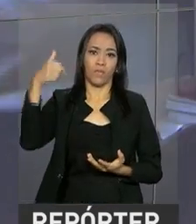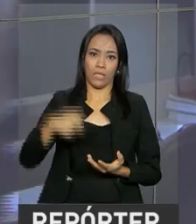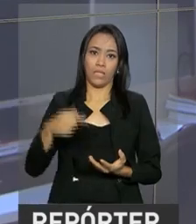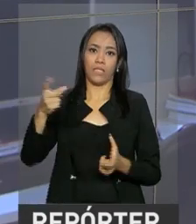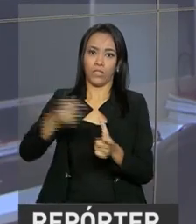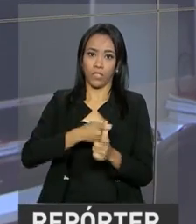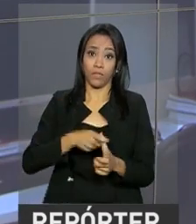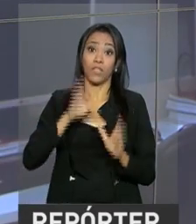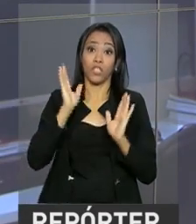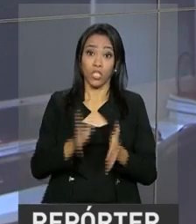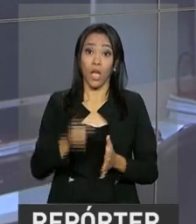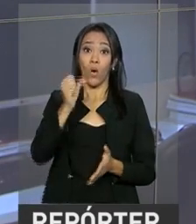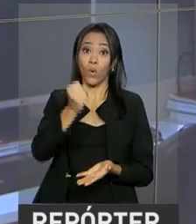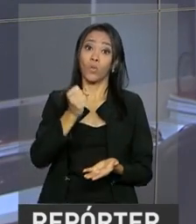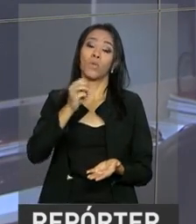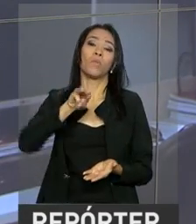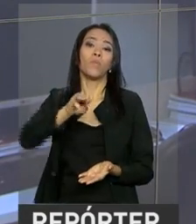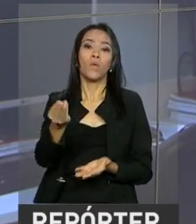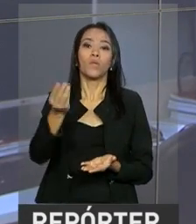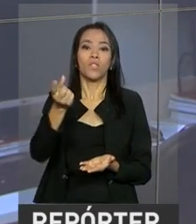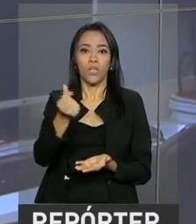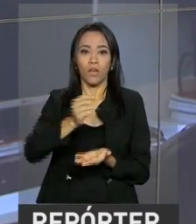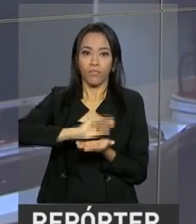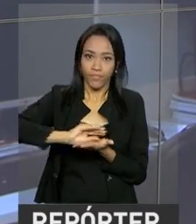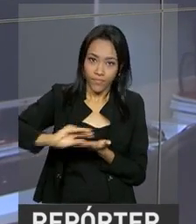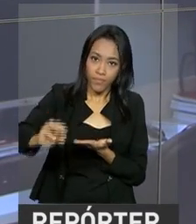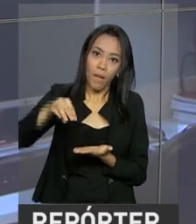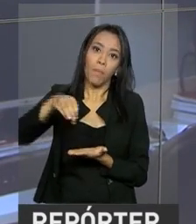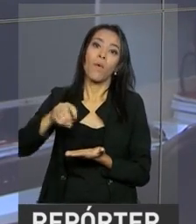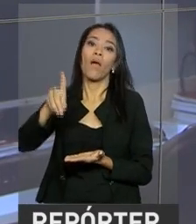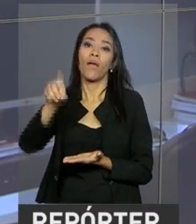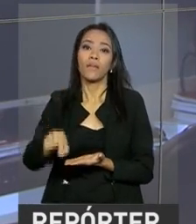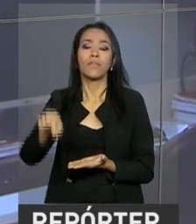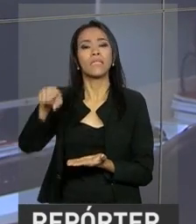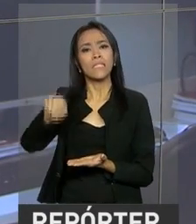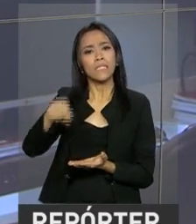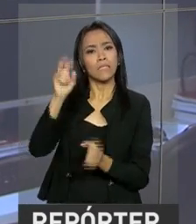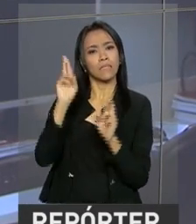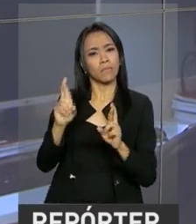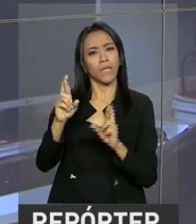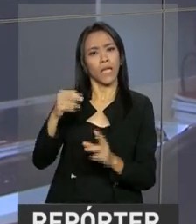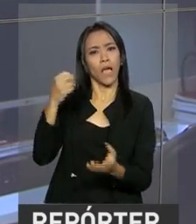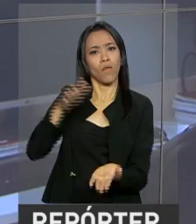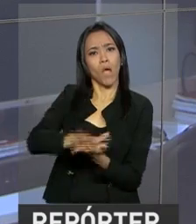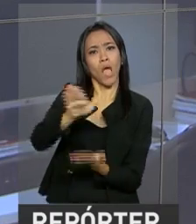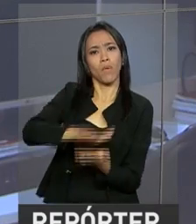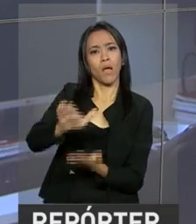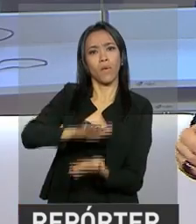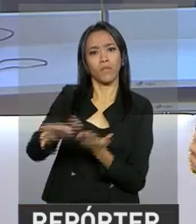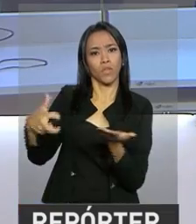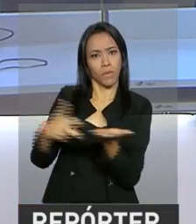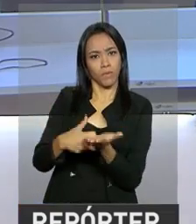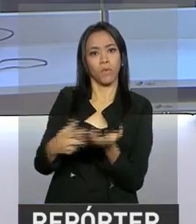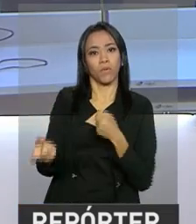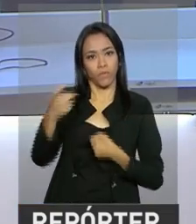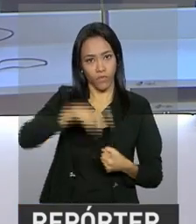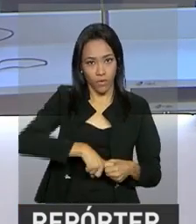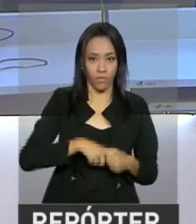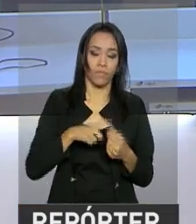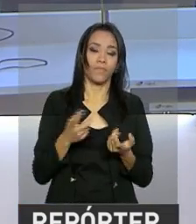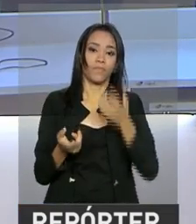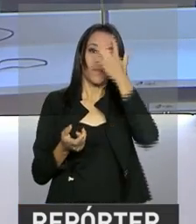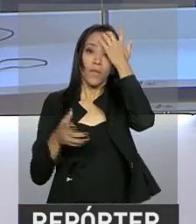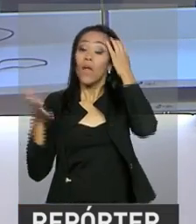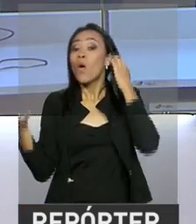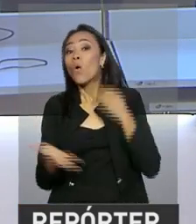milhões deais A Casa da Moeda e que o ministério espera que a confecção de passaportes seja retomada e começa